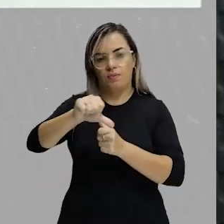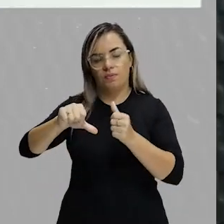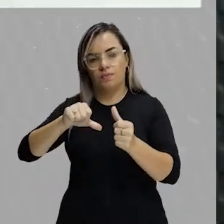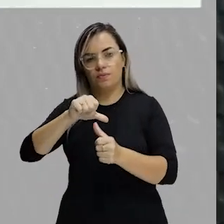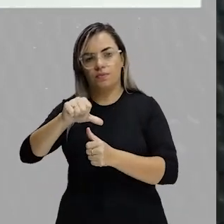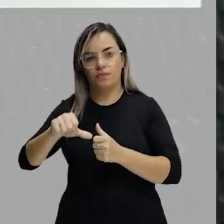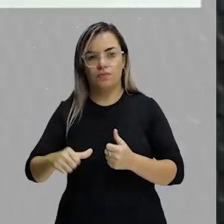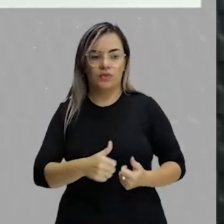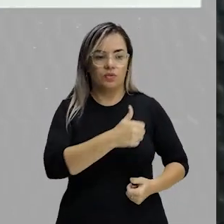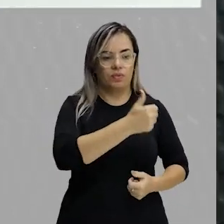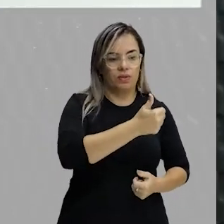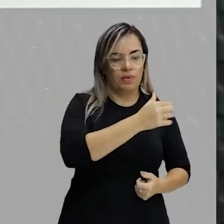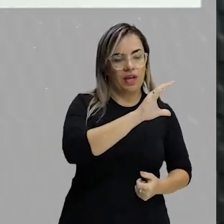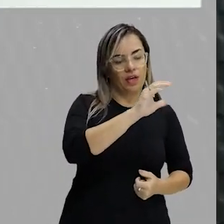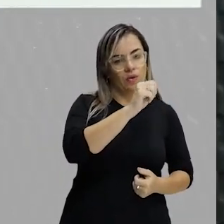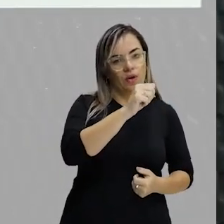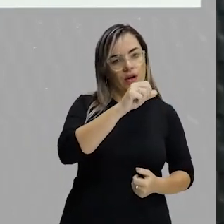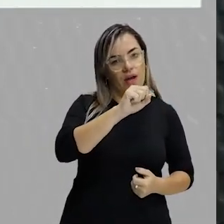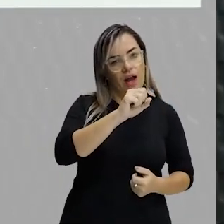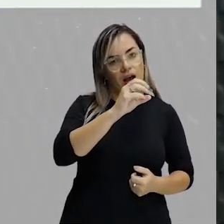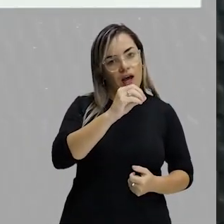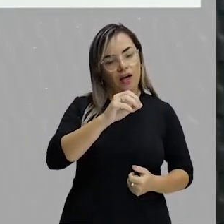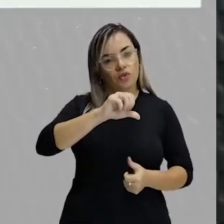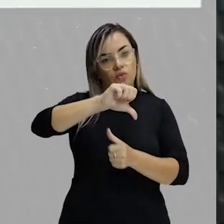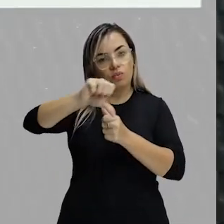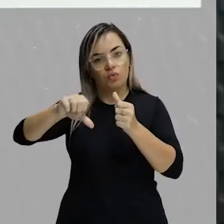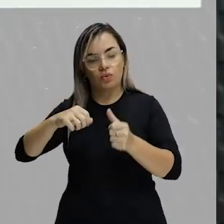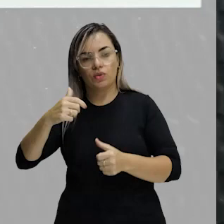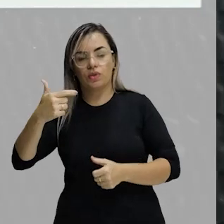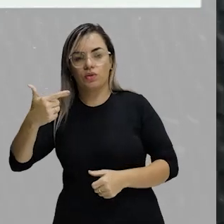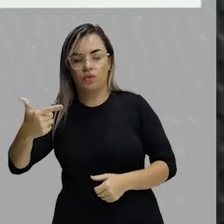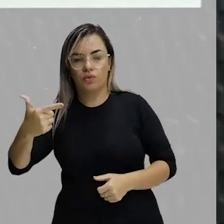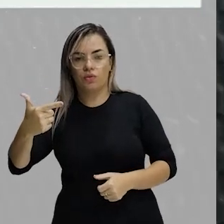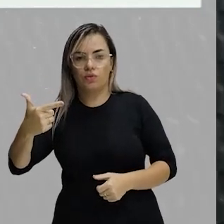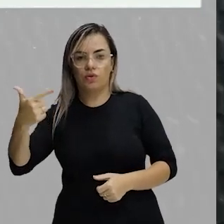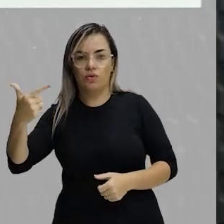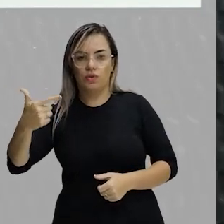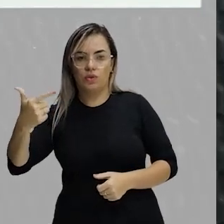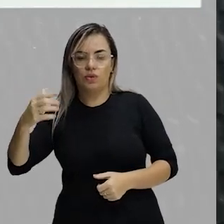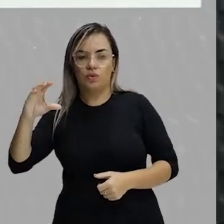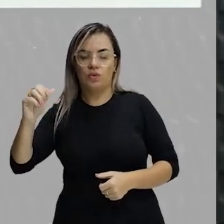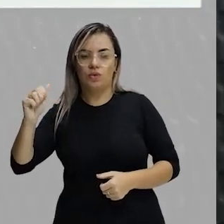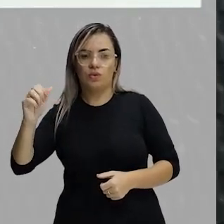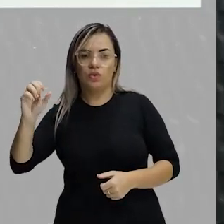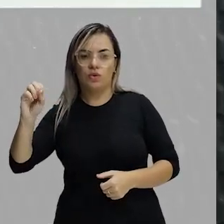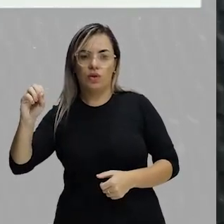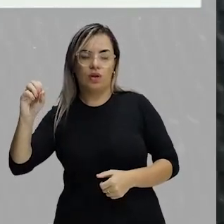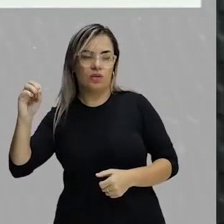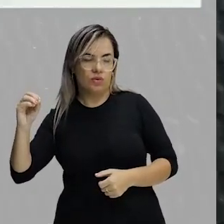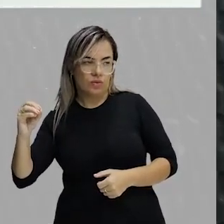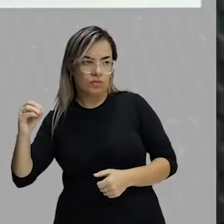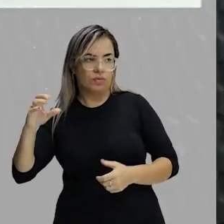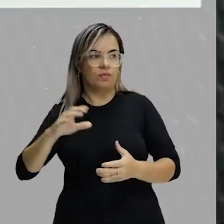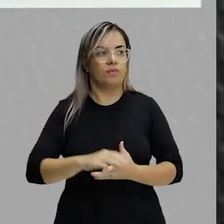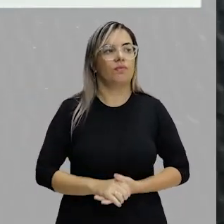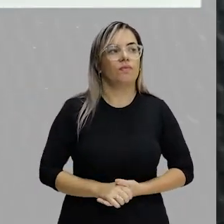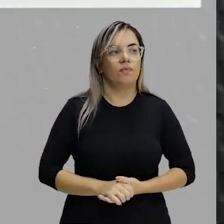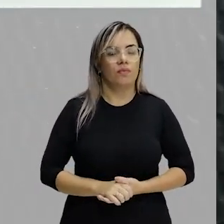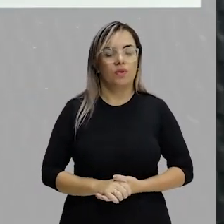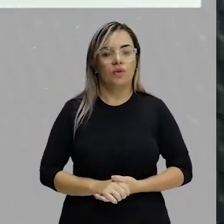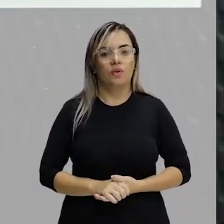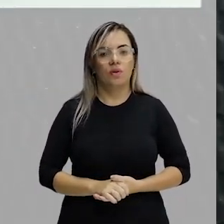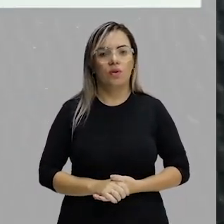uma situação para outra. Okay? Então, esses elementos a gente conhece aqui, os focos, né? Lembram como é que forma a